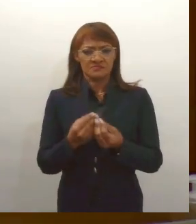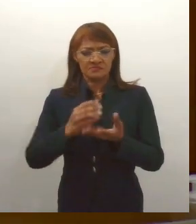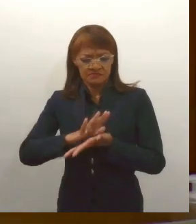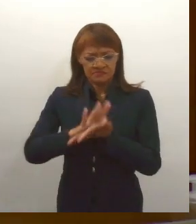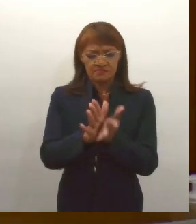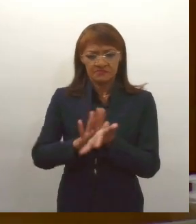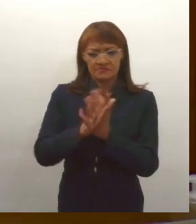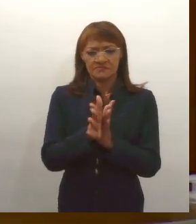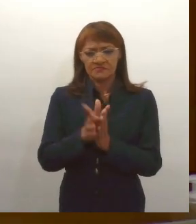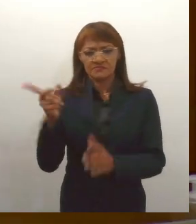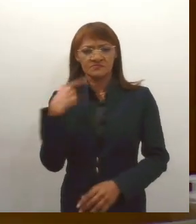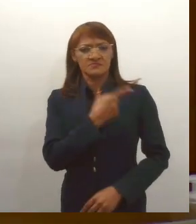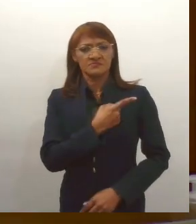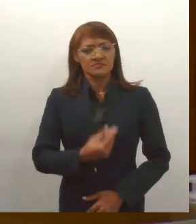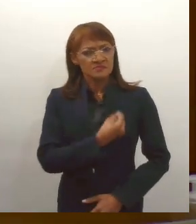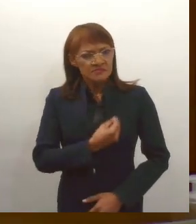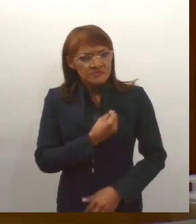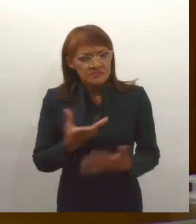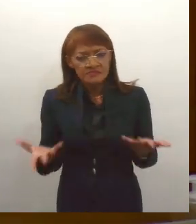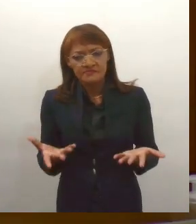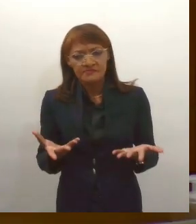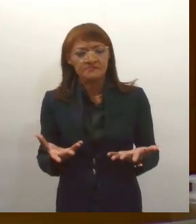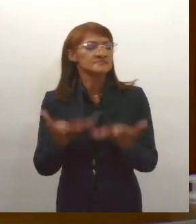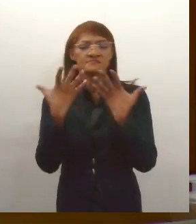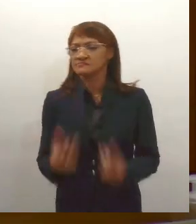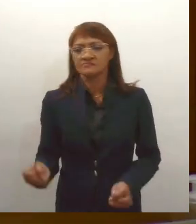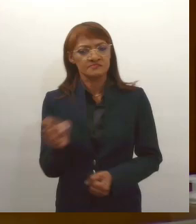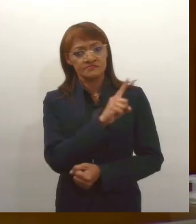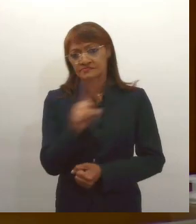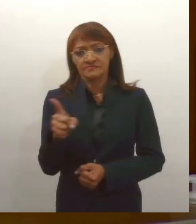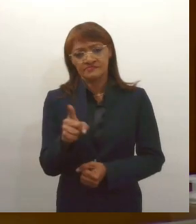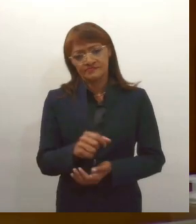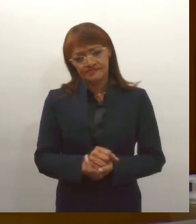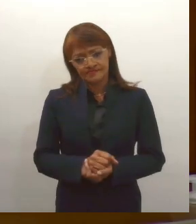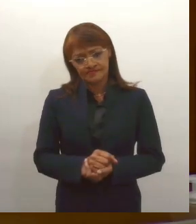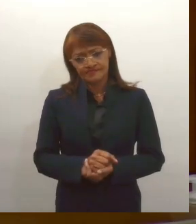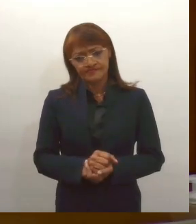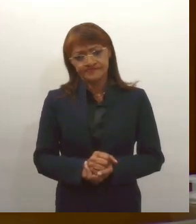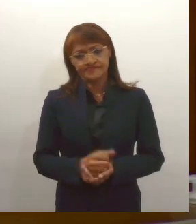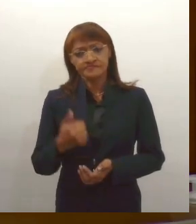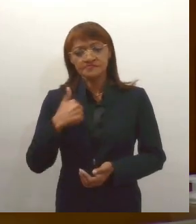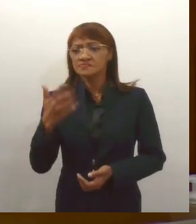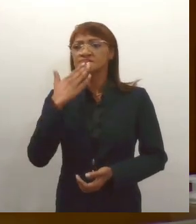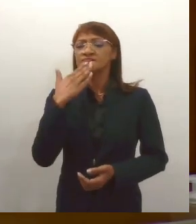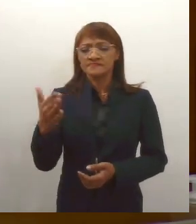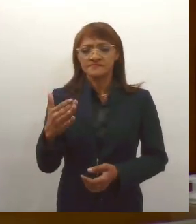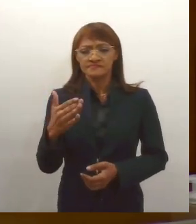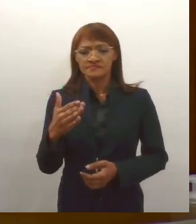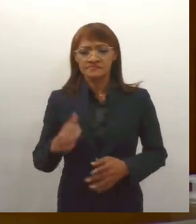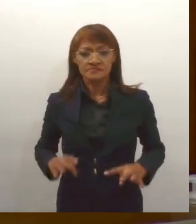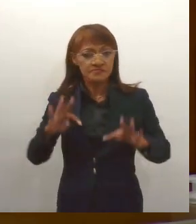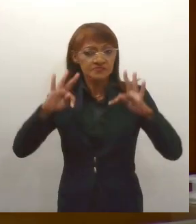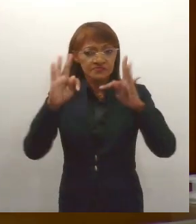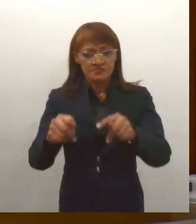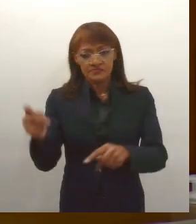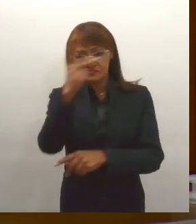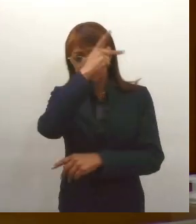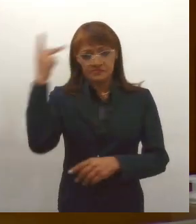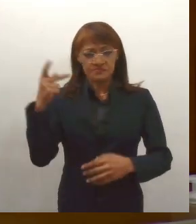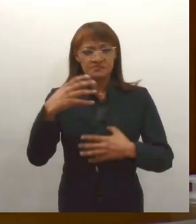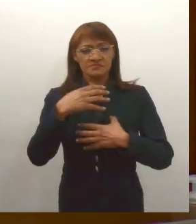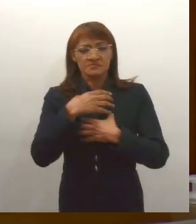não iremos silenciar Eu só peço que todas as pessoas que se sentiram ofendidas se